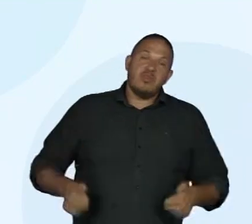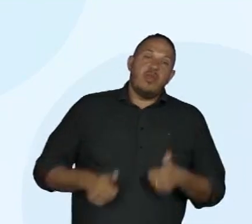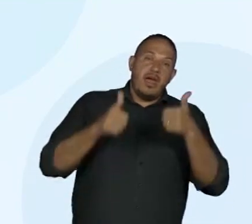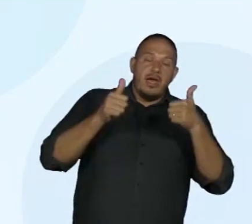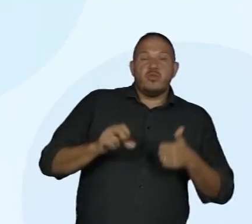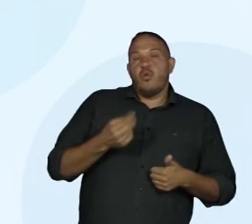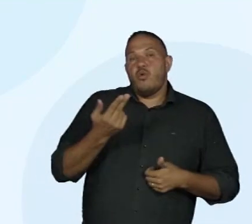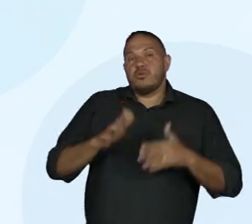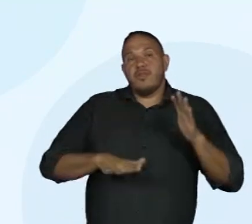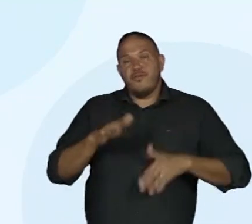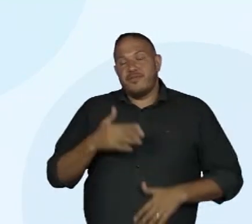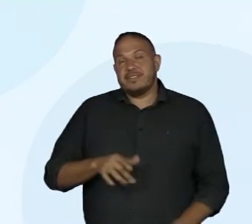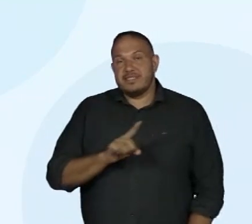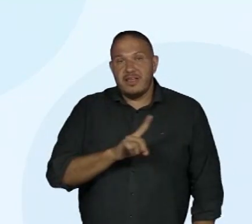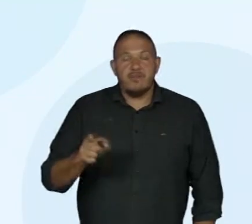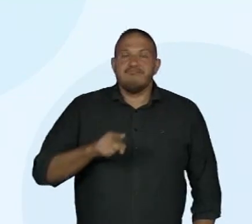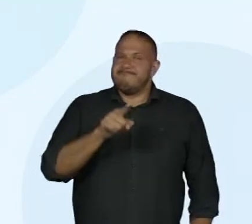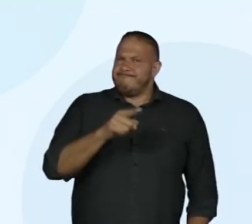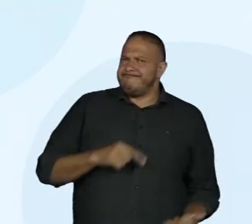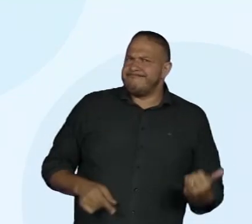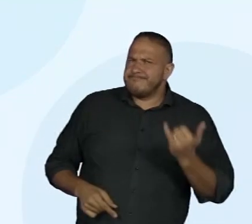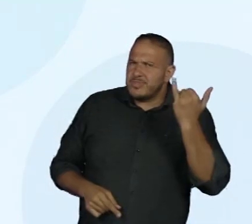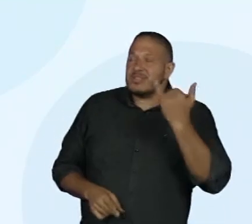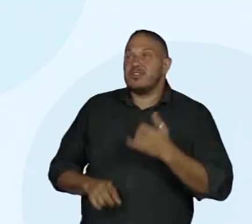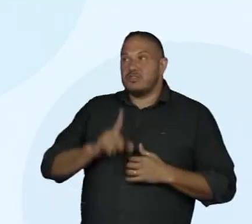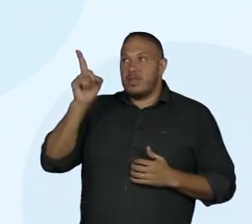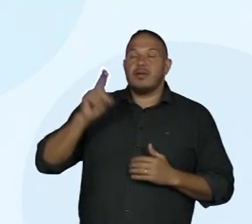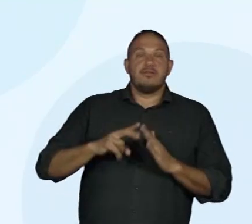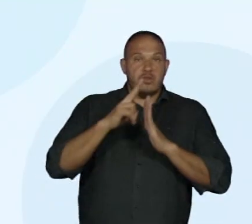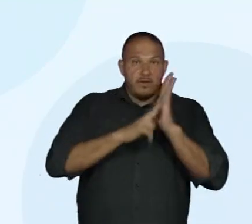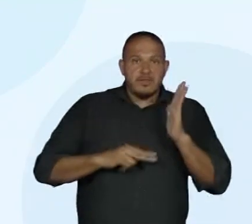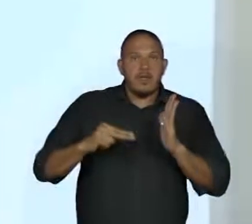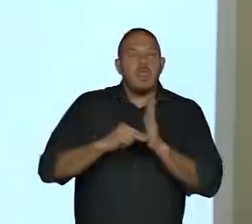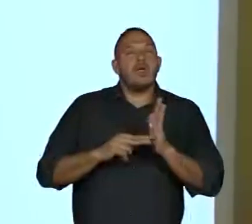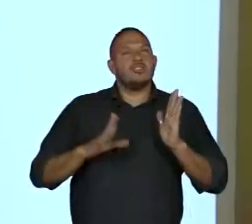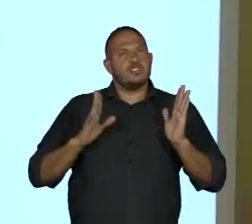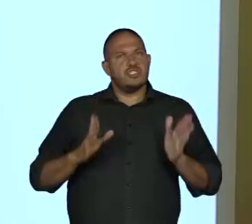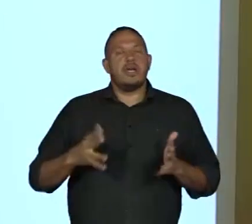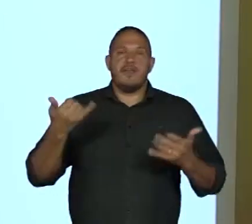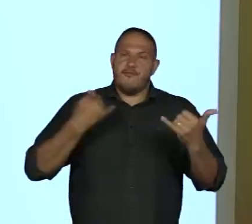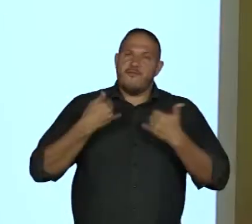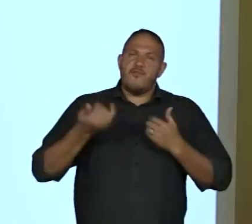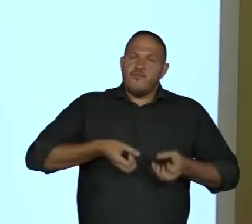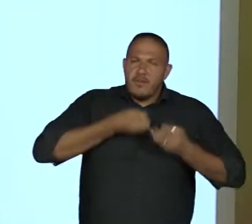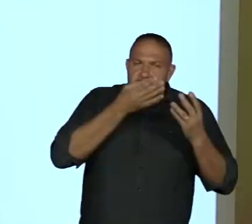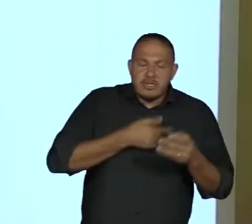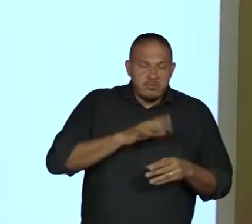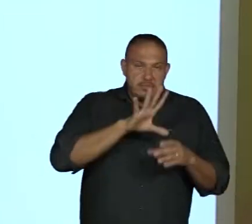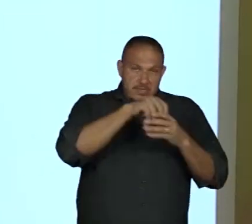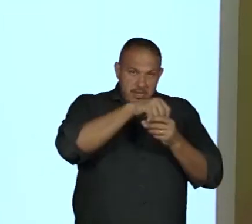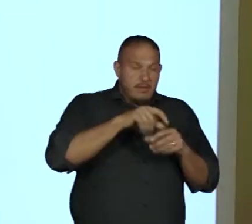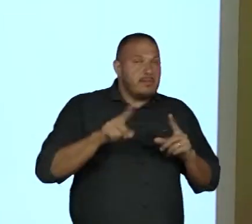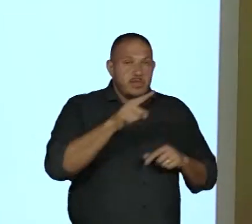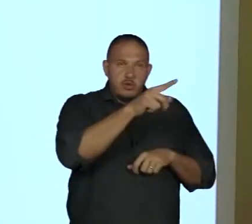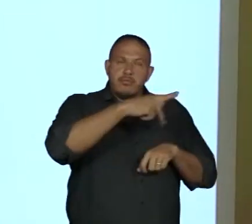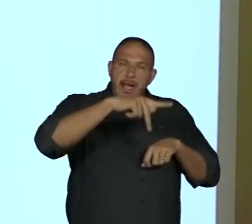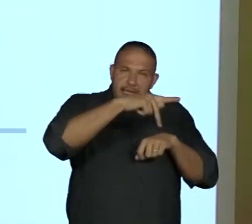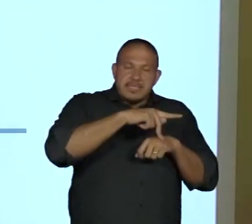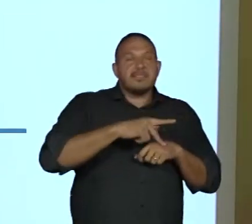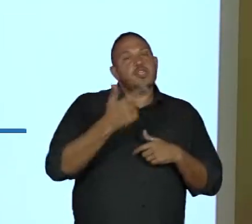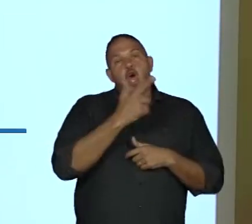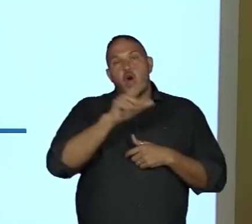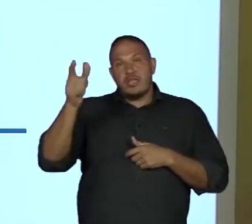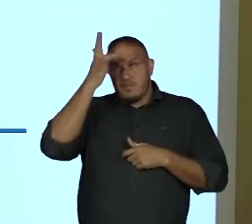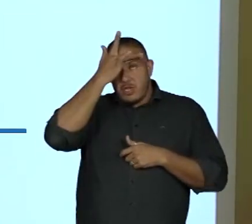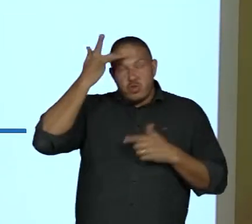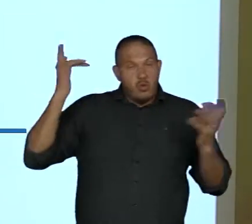talvez não, né, professora? E é importante essa informação da Nova Zelândia, né? Não teve a contaminação interna, mas o país recebe outras pessoas,